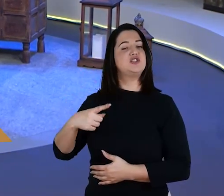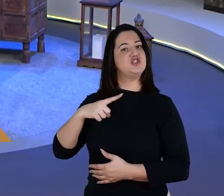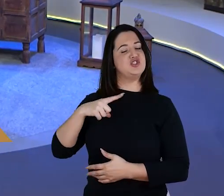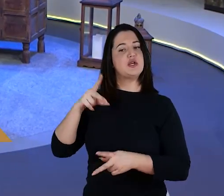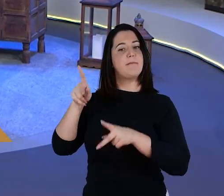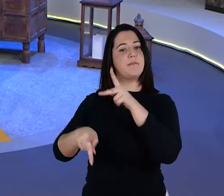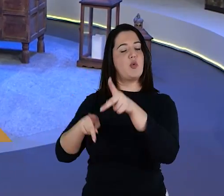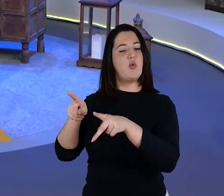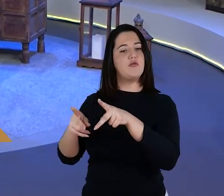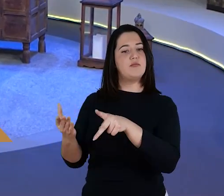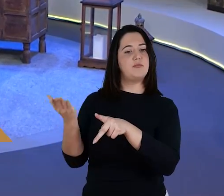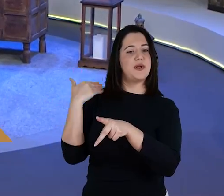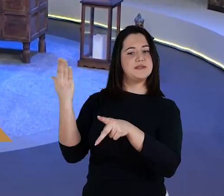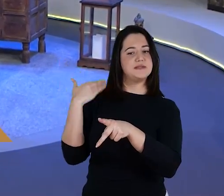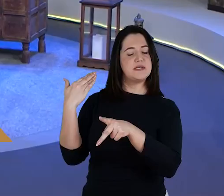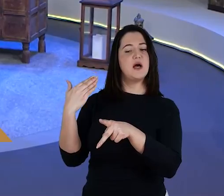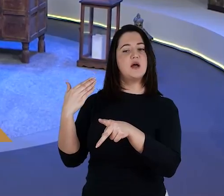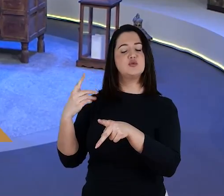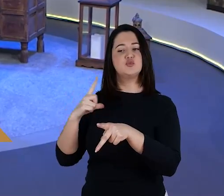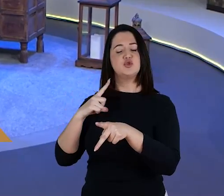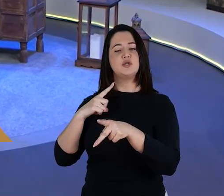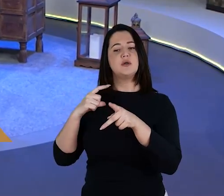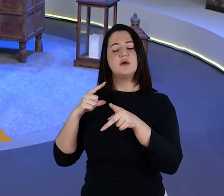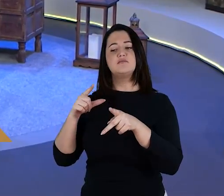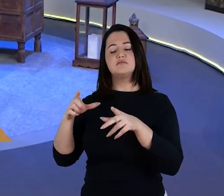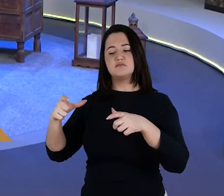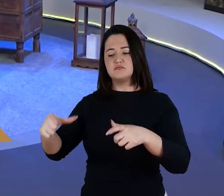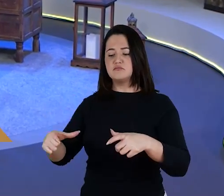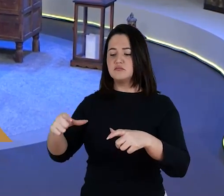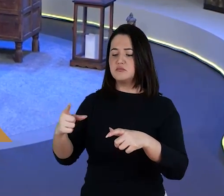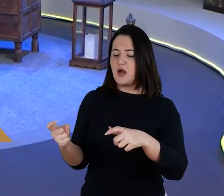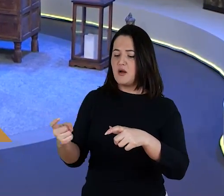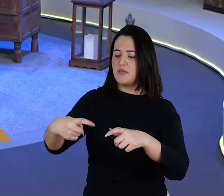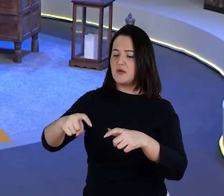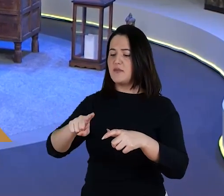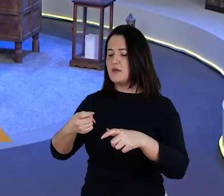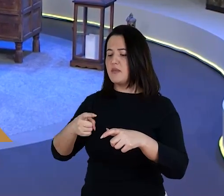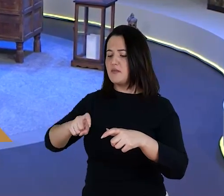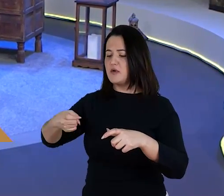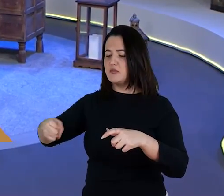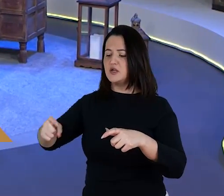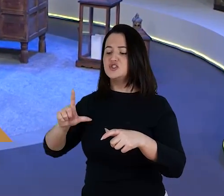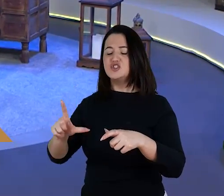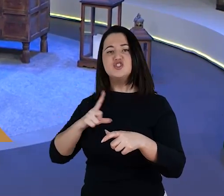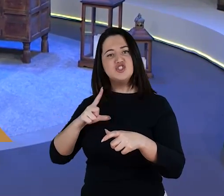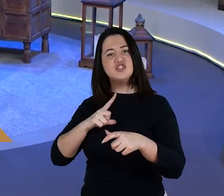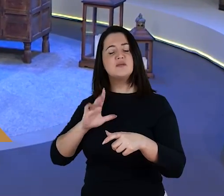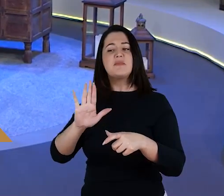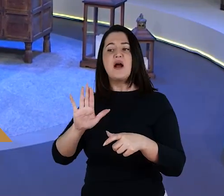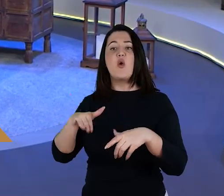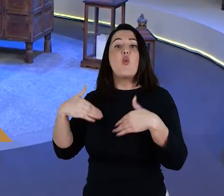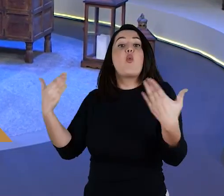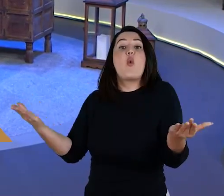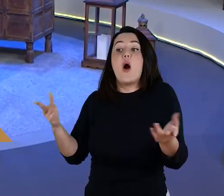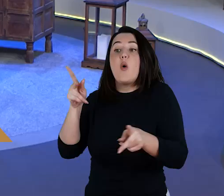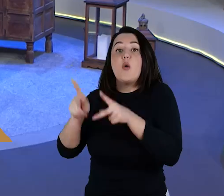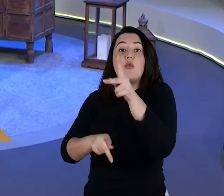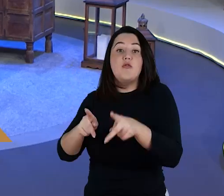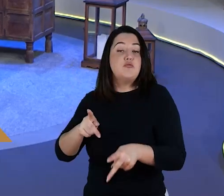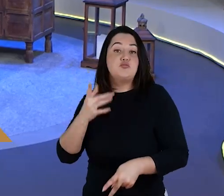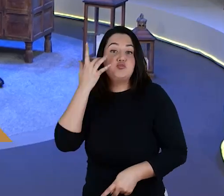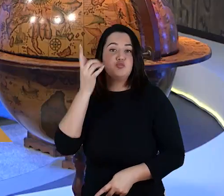essas inscrições. O que faltava era os estudiosos precisarem que nação seria essa, identificar essa